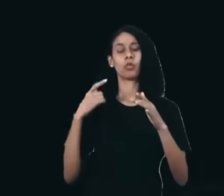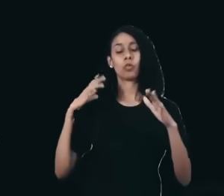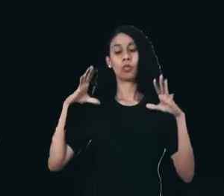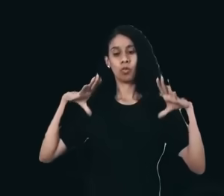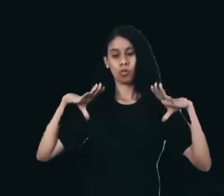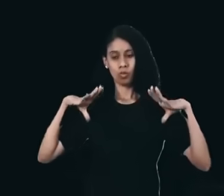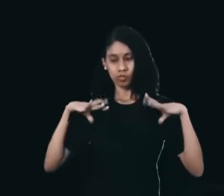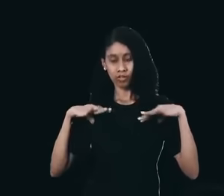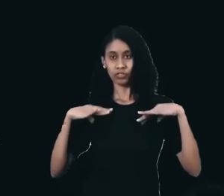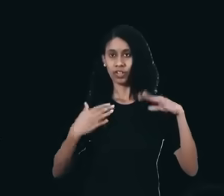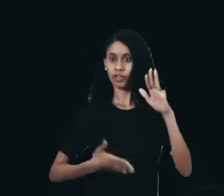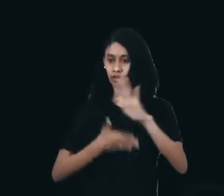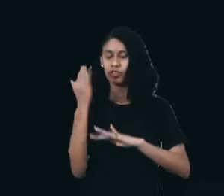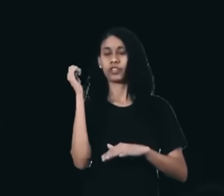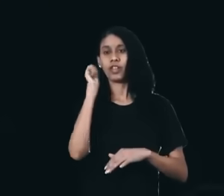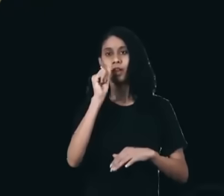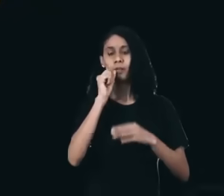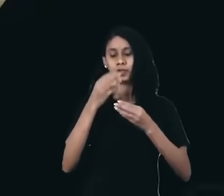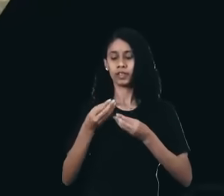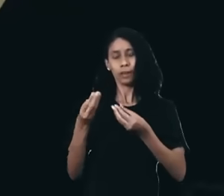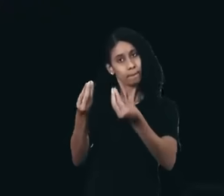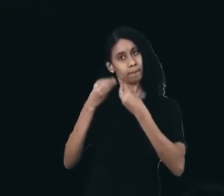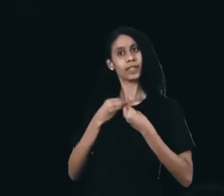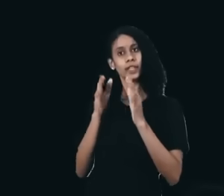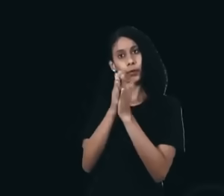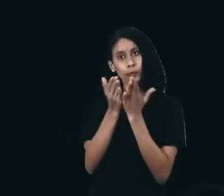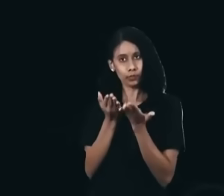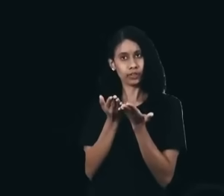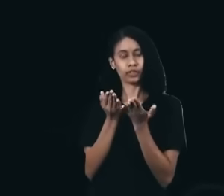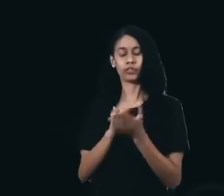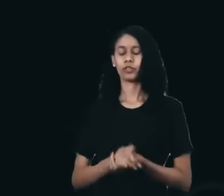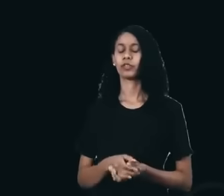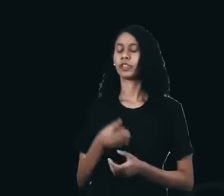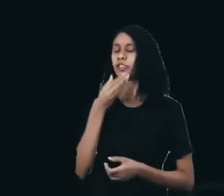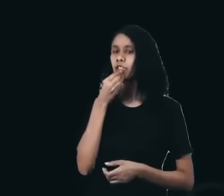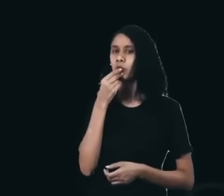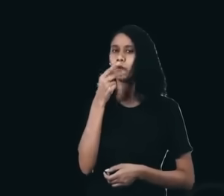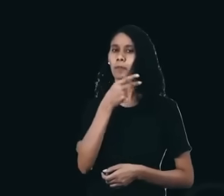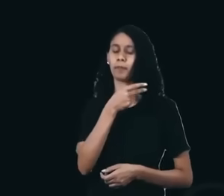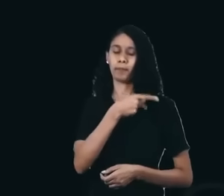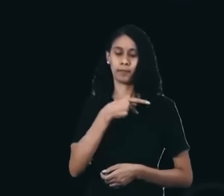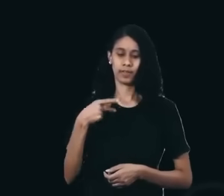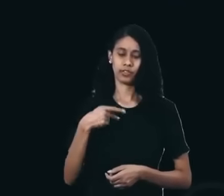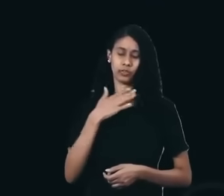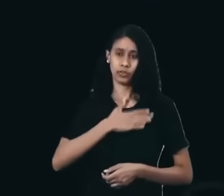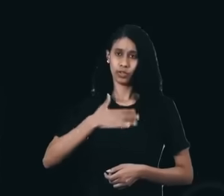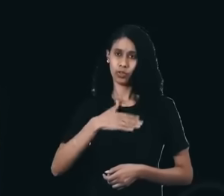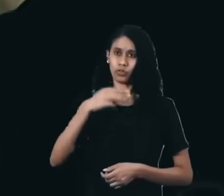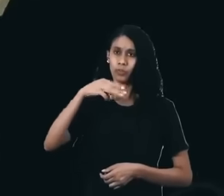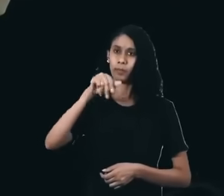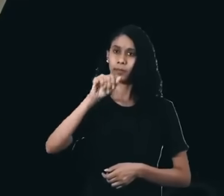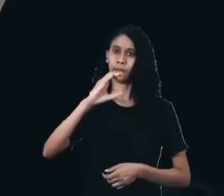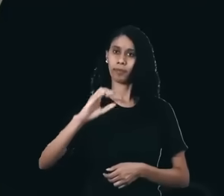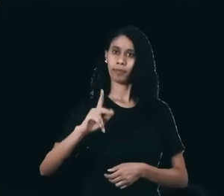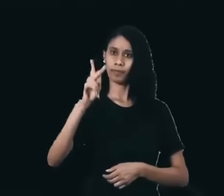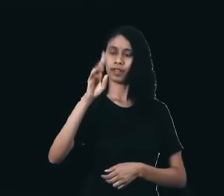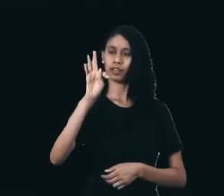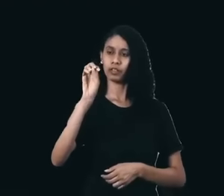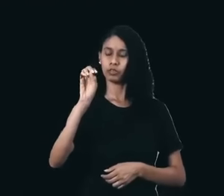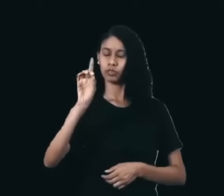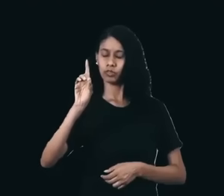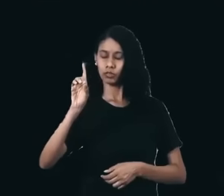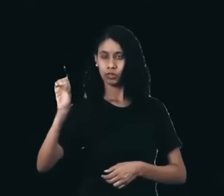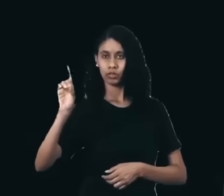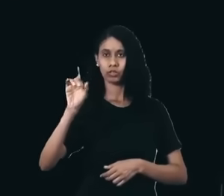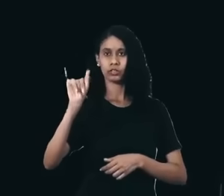tenho um presente para você. Ela foi levar e me deu um livro. Um livro de um pastor que eu gosto muito, por sinal, o pastor Mike Todd. E esse livro dizia assim, o